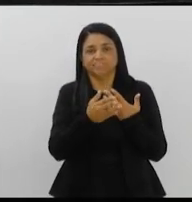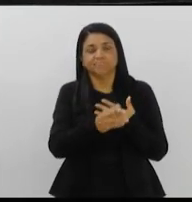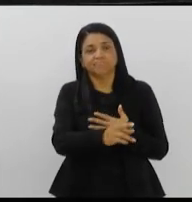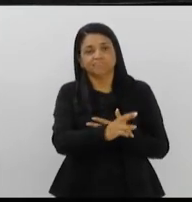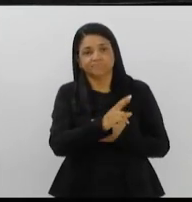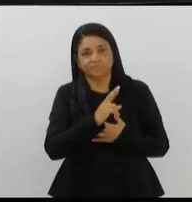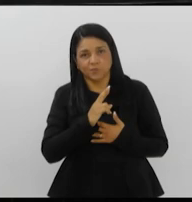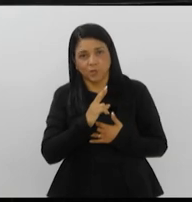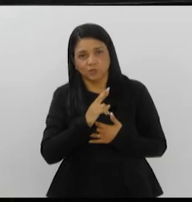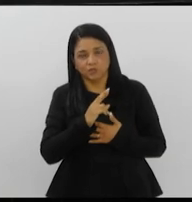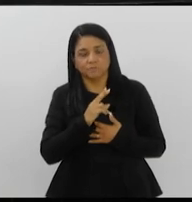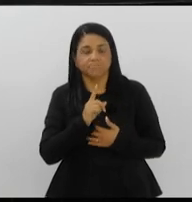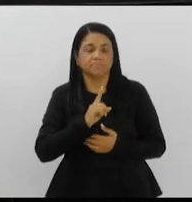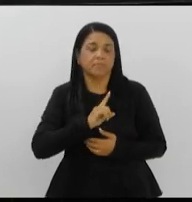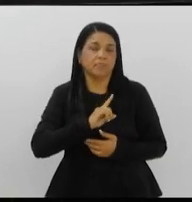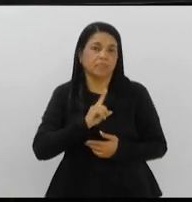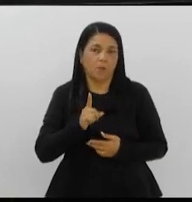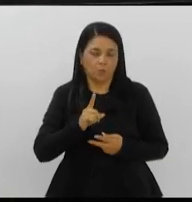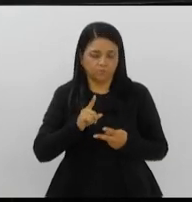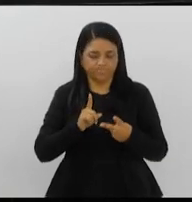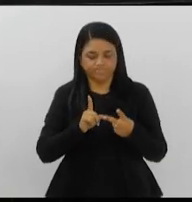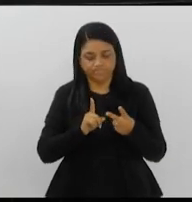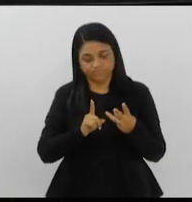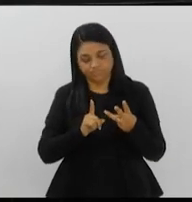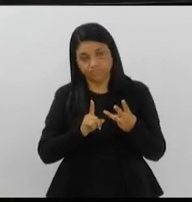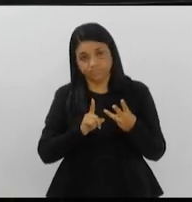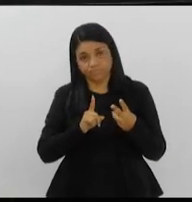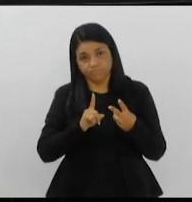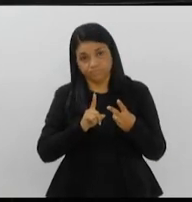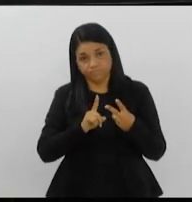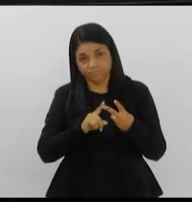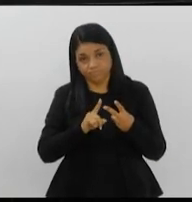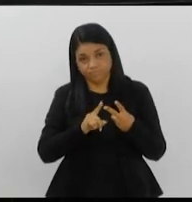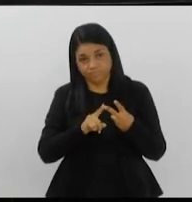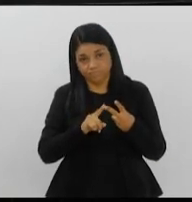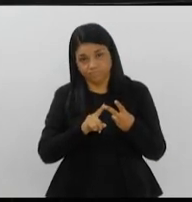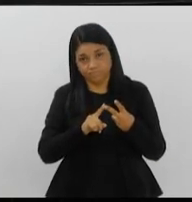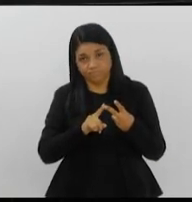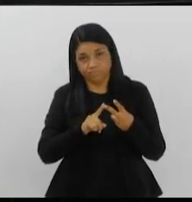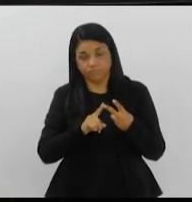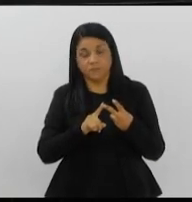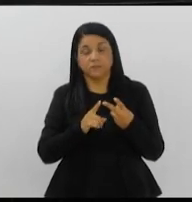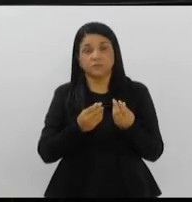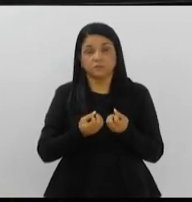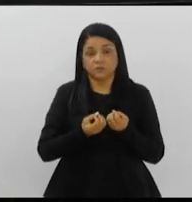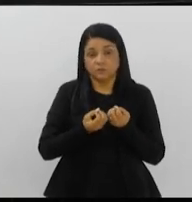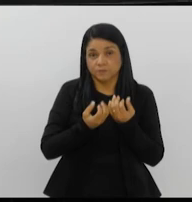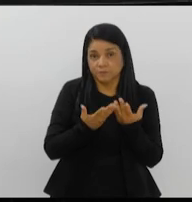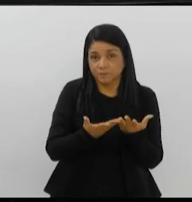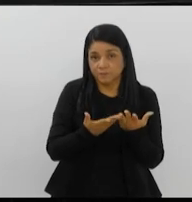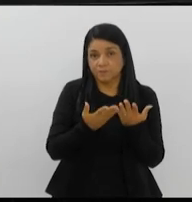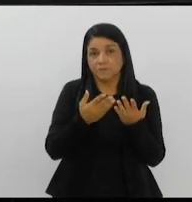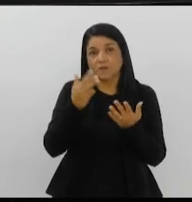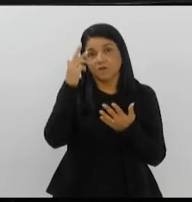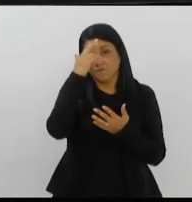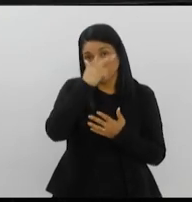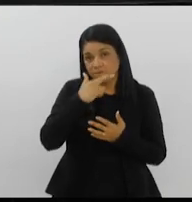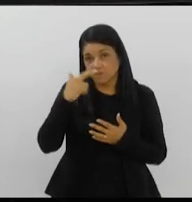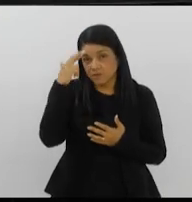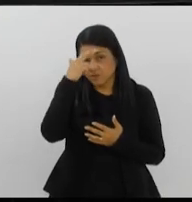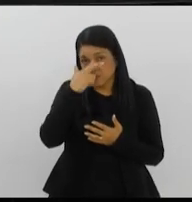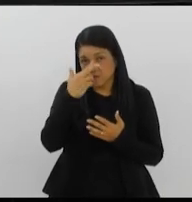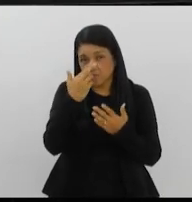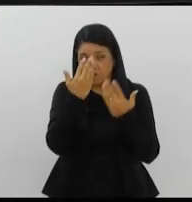também é não. Se o enquadramento dos benefícios fiscais foi precedido de